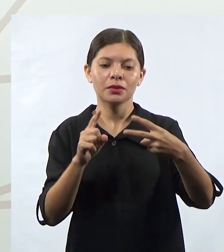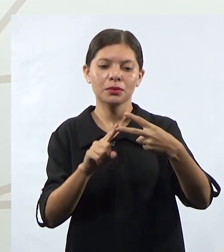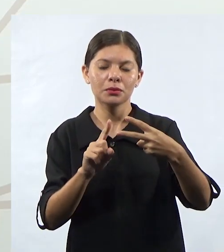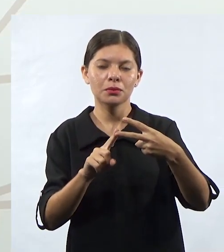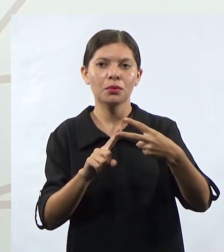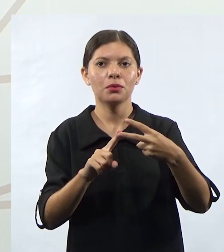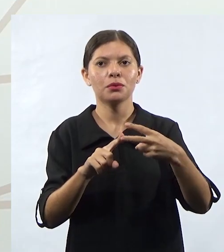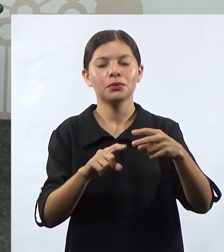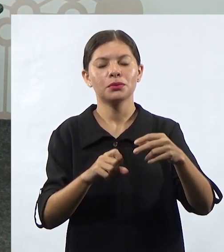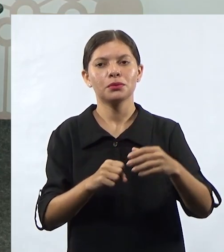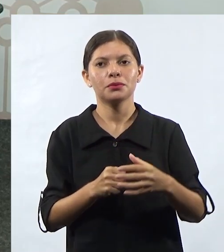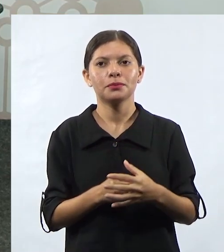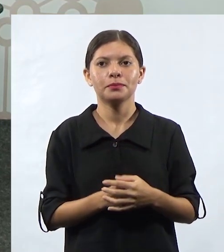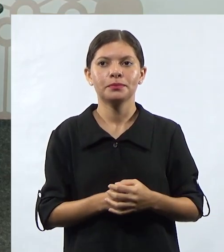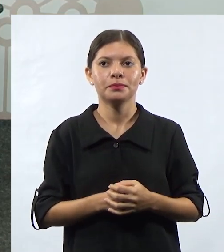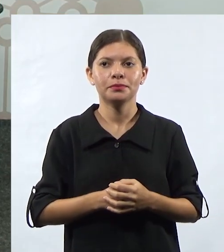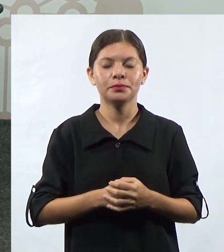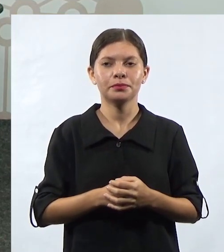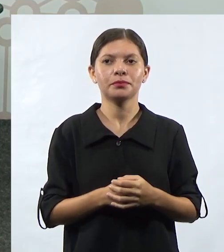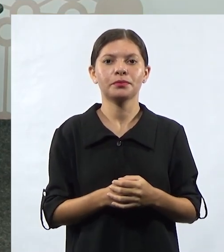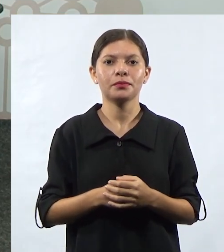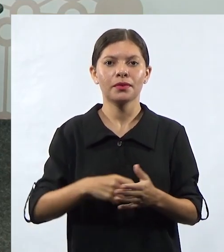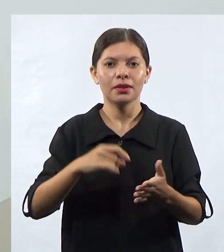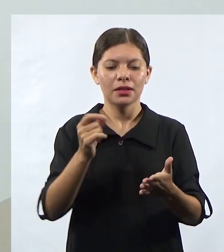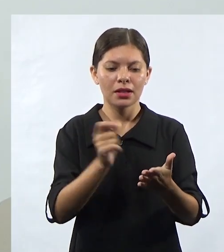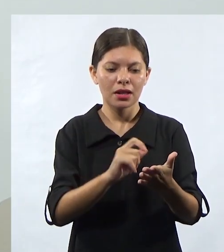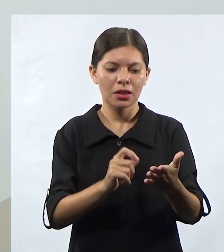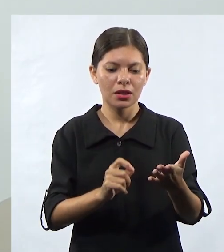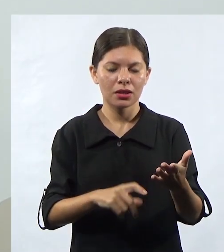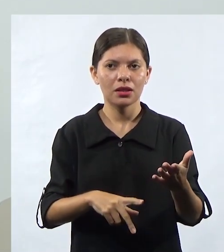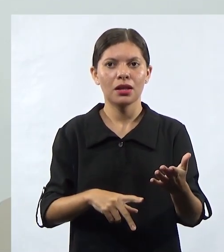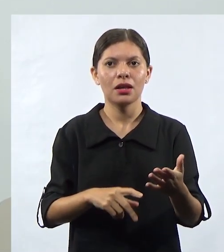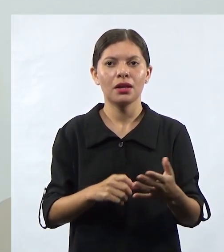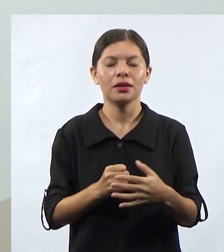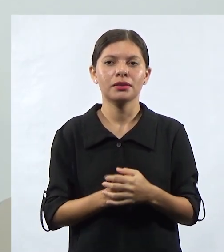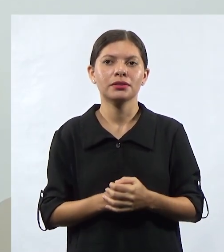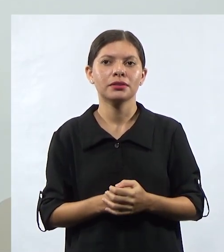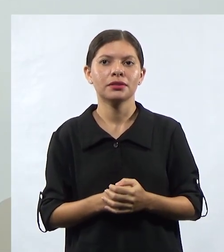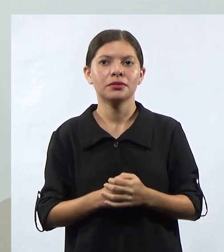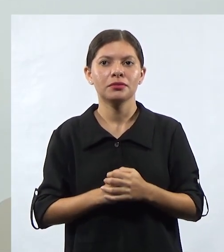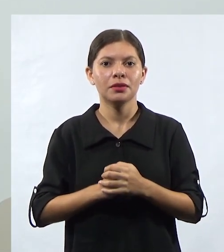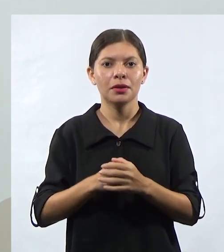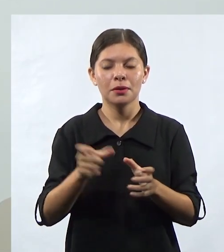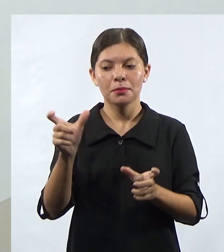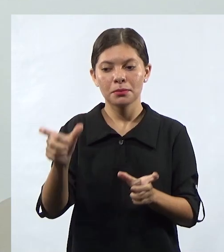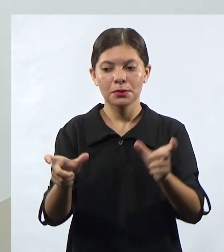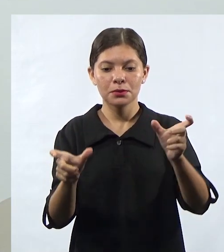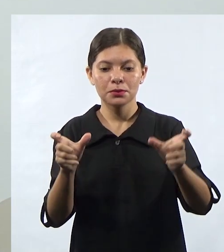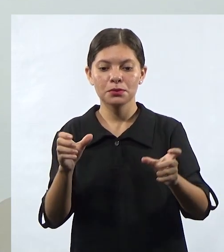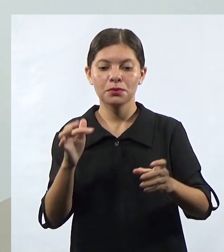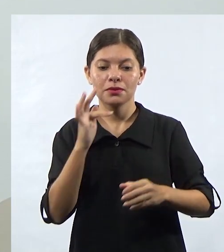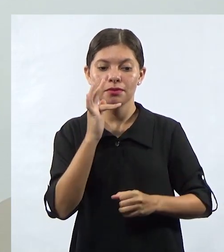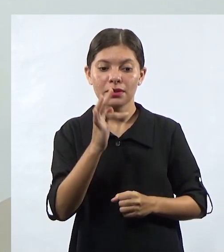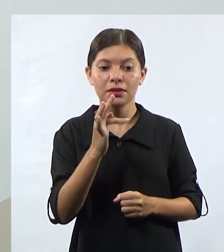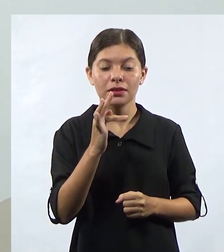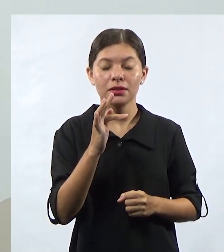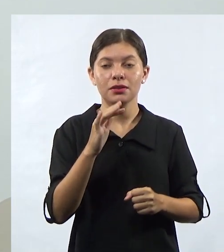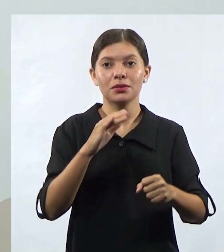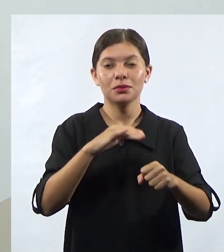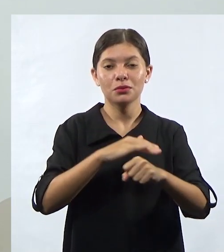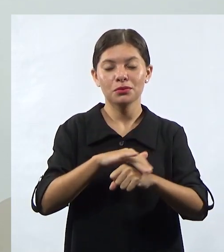nota do que é falado. Eu preciso anotar o que as pessoas estão comentando, o que elas estão ponderando, o que elas